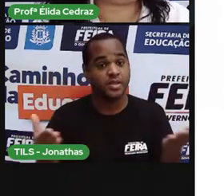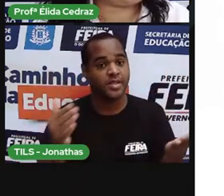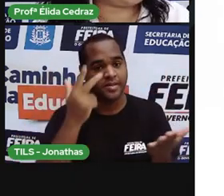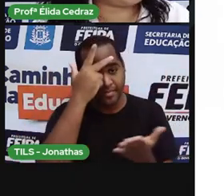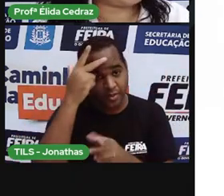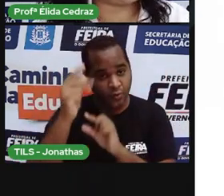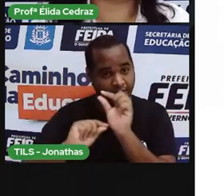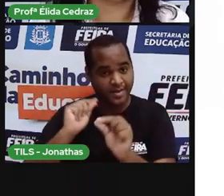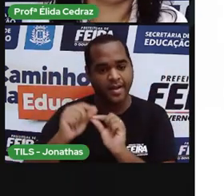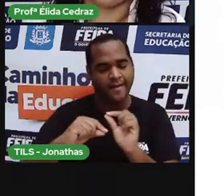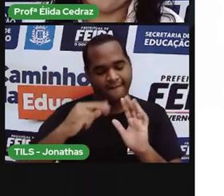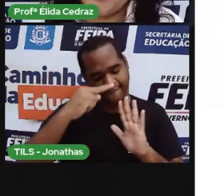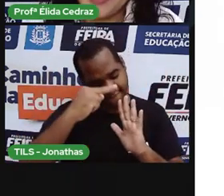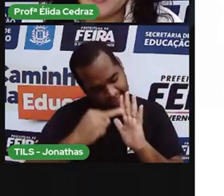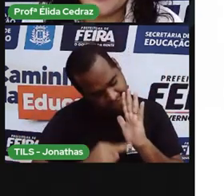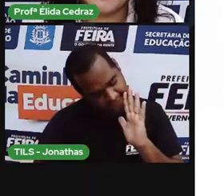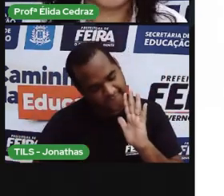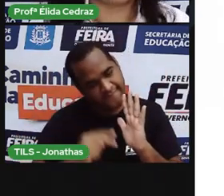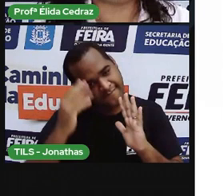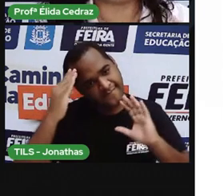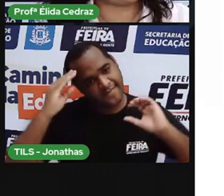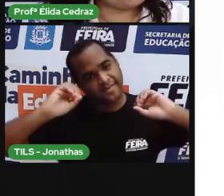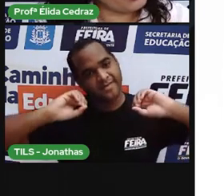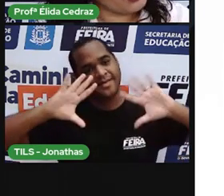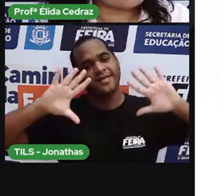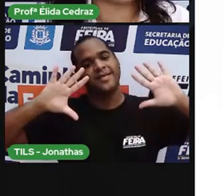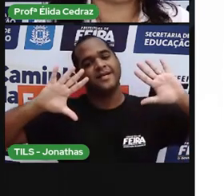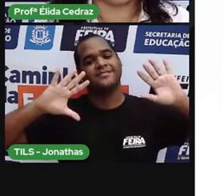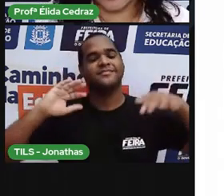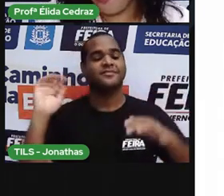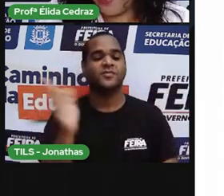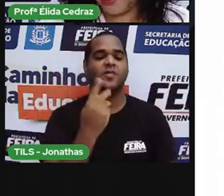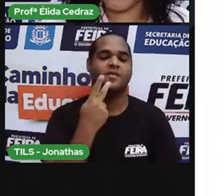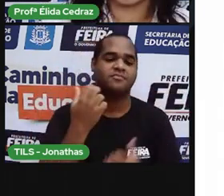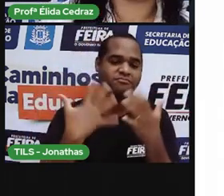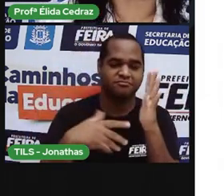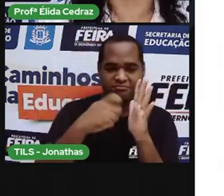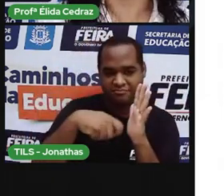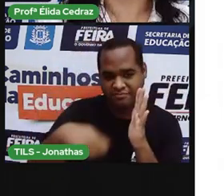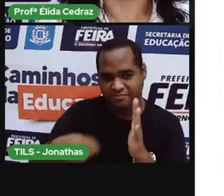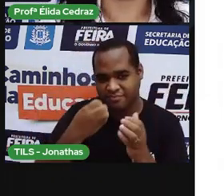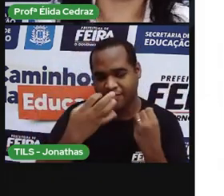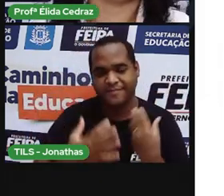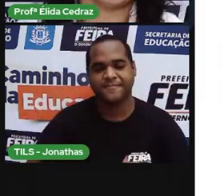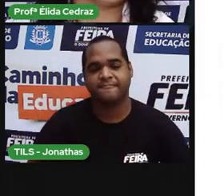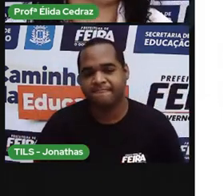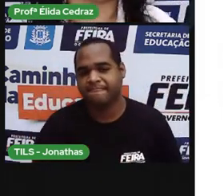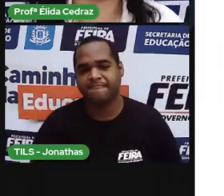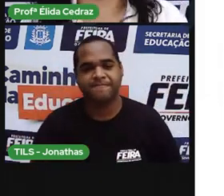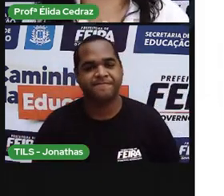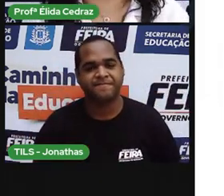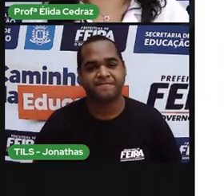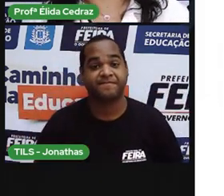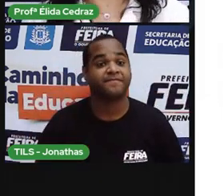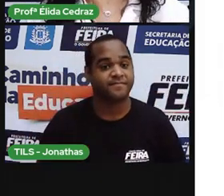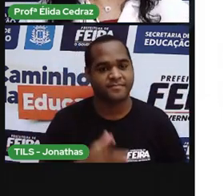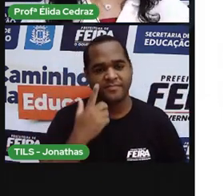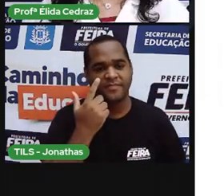pegar para ler compreender o que nós escrevemos. Aí está escrito